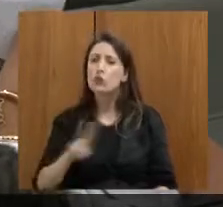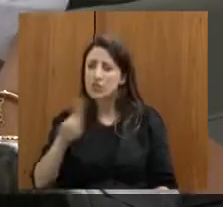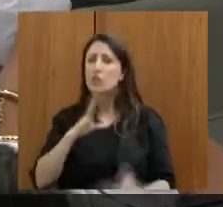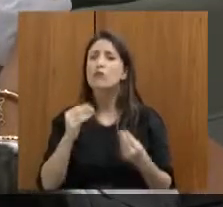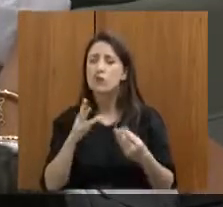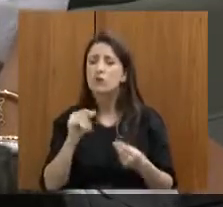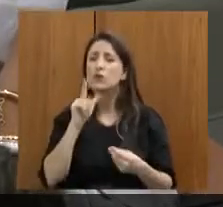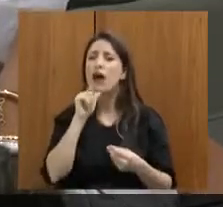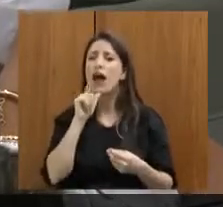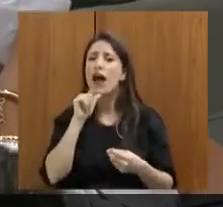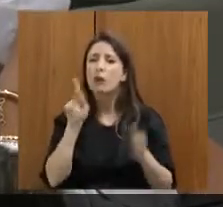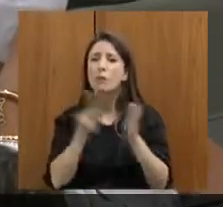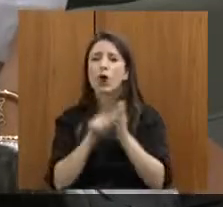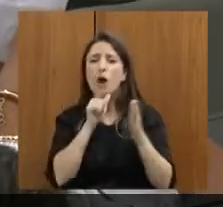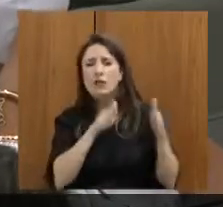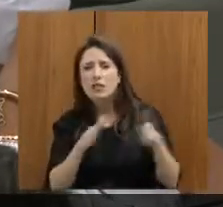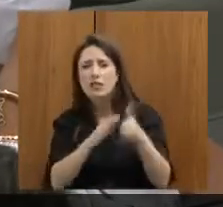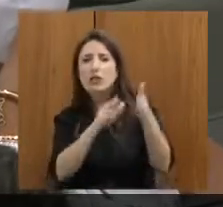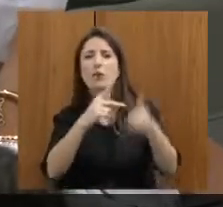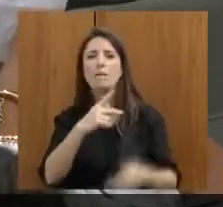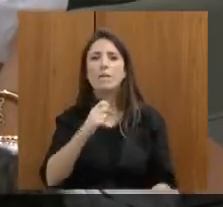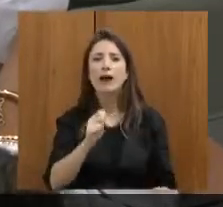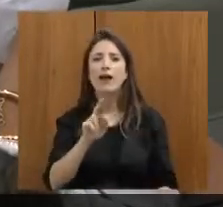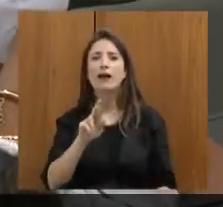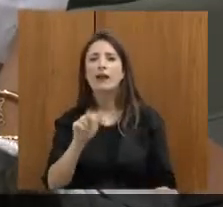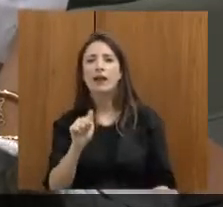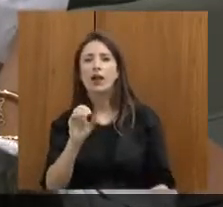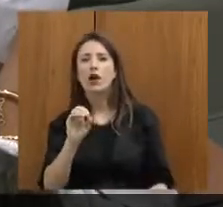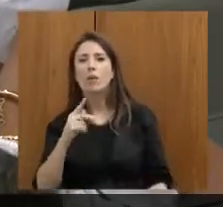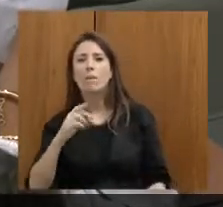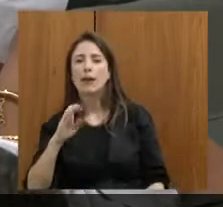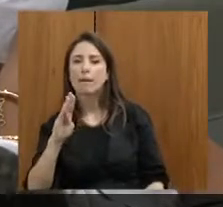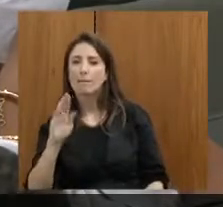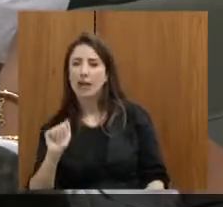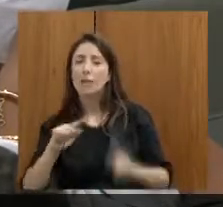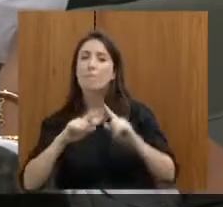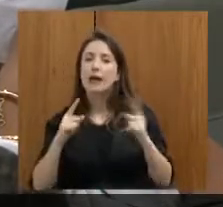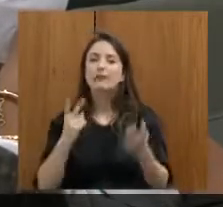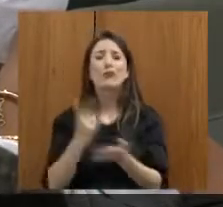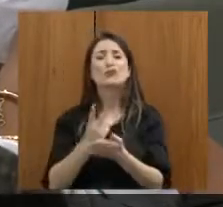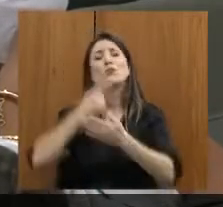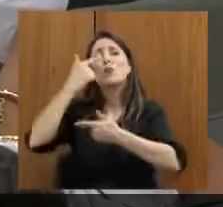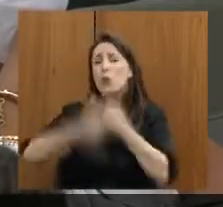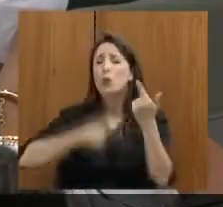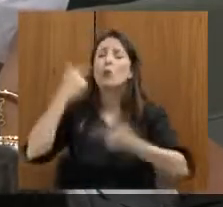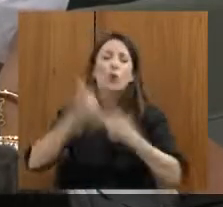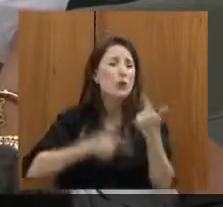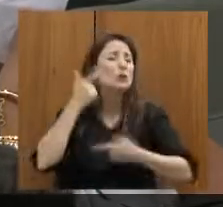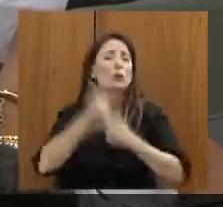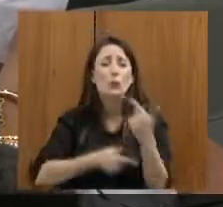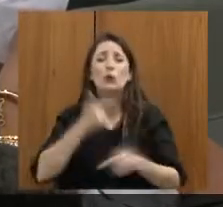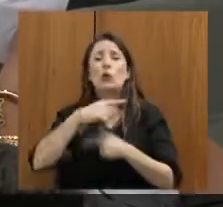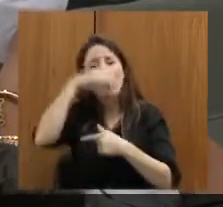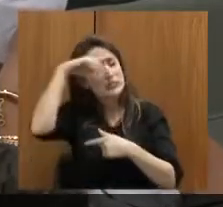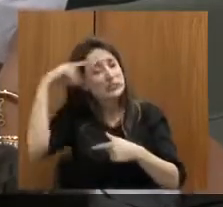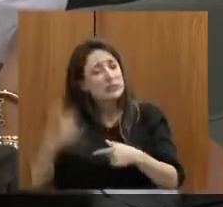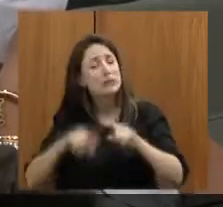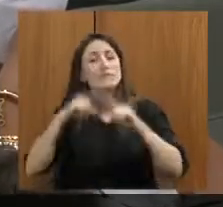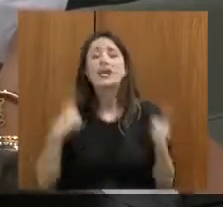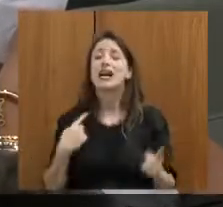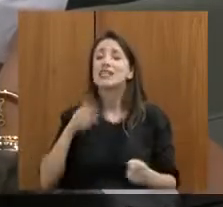mas infelizmente até hoje a gente está numa luta que tá assim estendendo e não não temos resultado